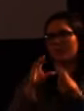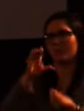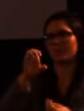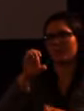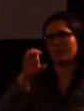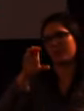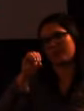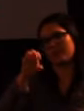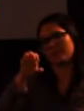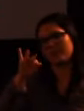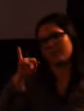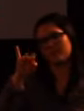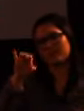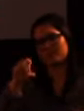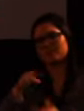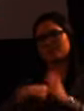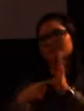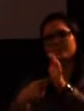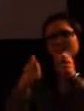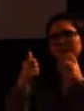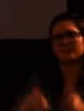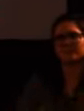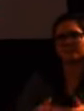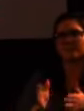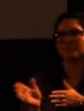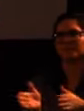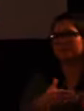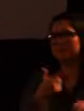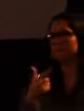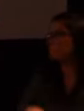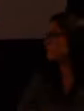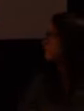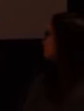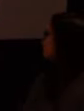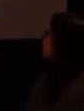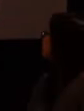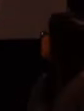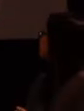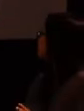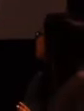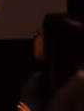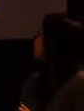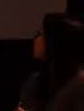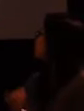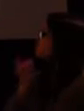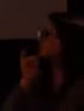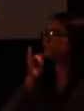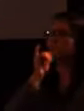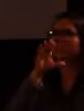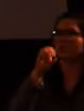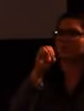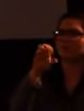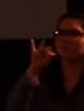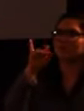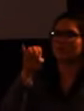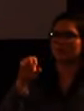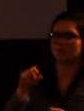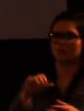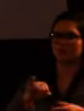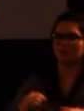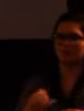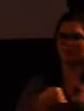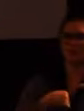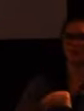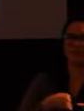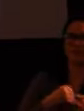coeficiente, que eu vou apresentar para vocês. Pode passar. Então, por exemplo, nós temos o coeficiente de aproveitamento mínimo, o básico